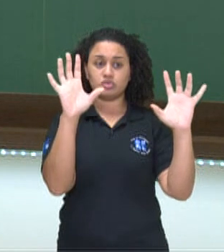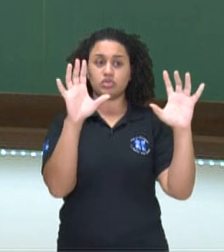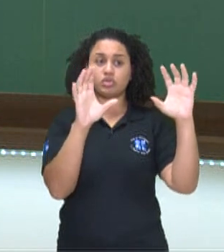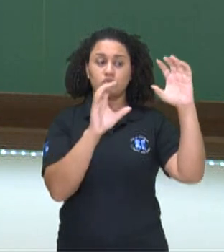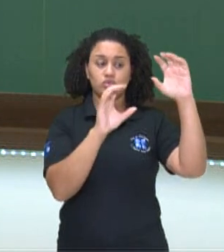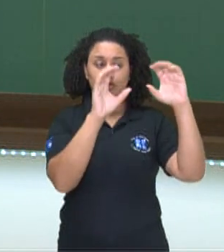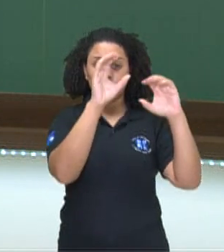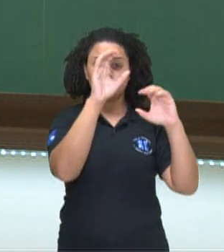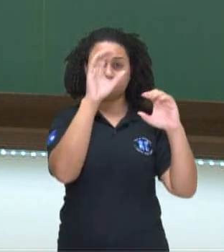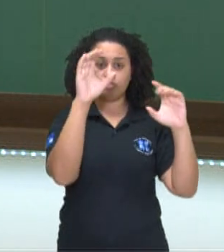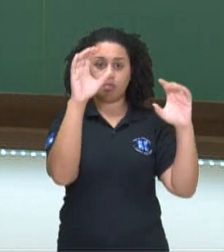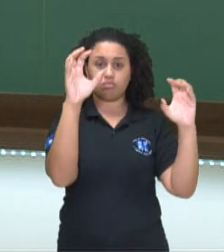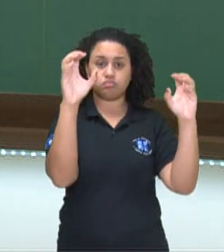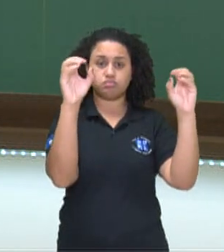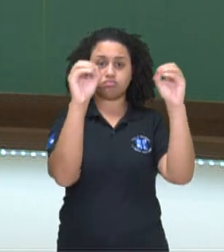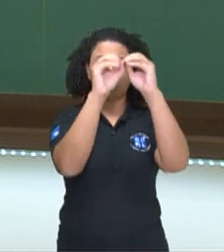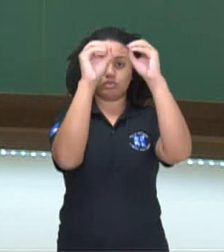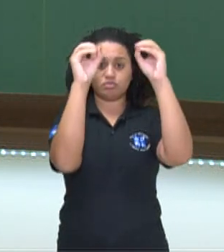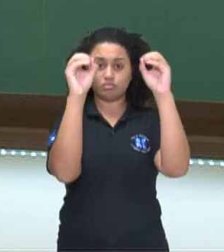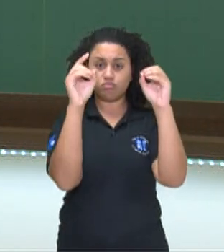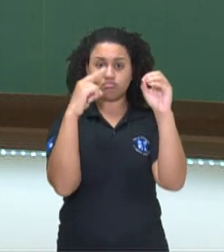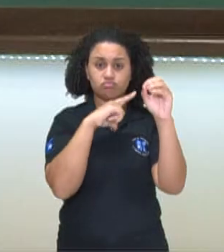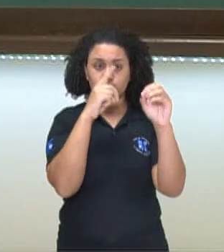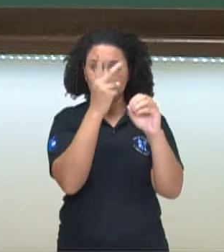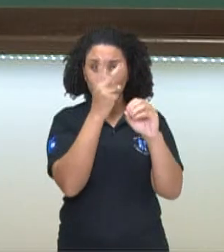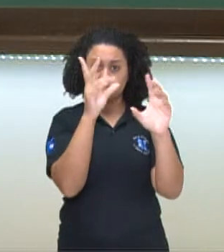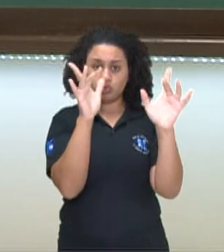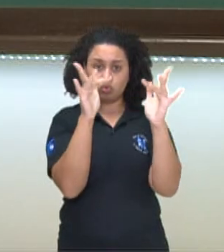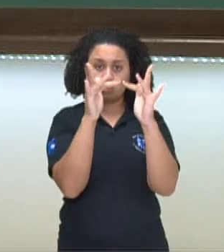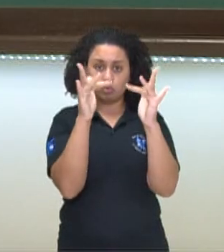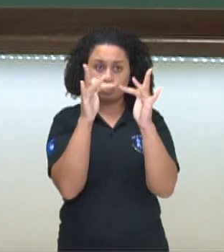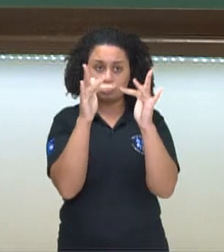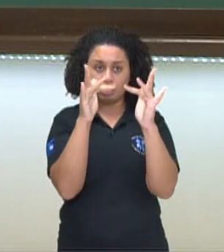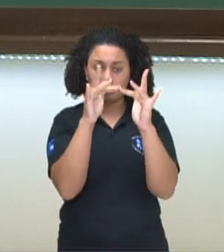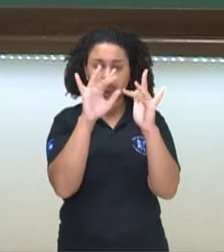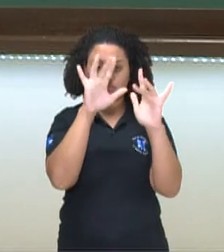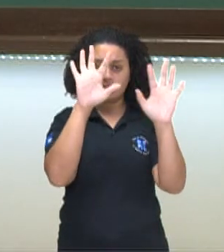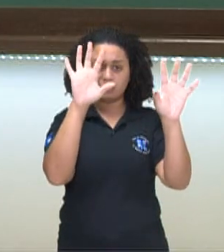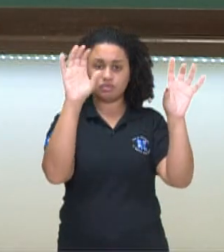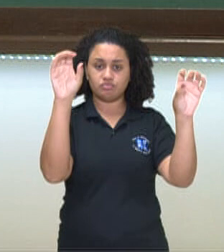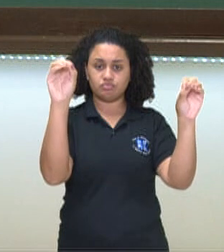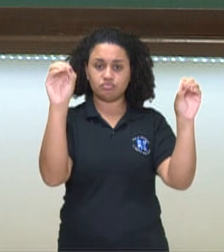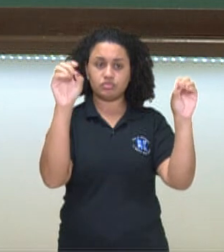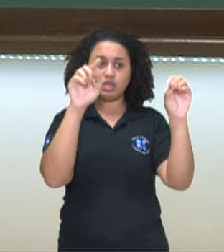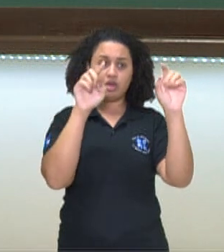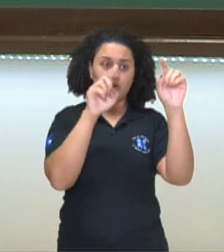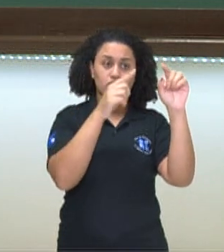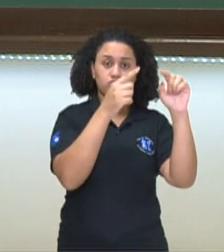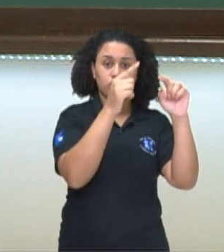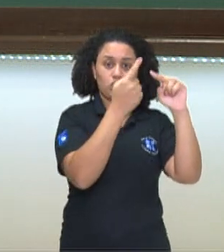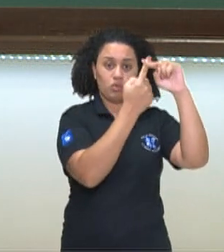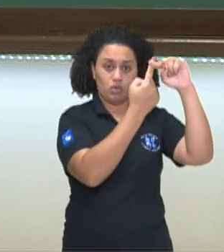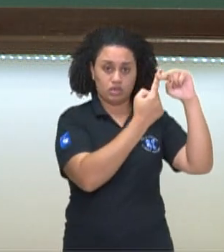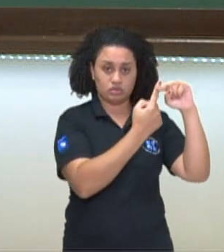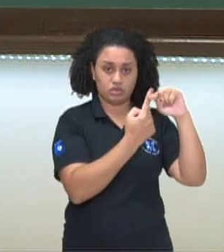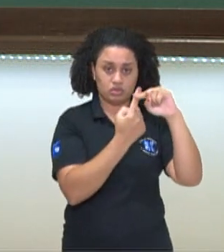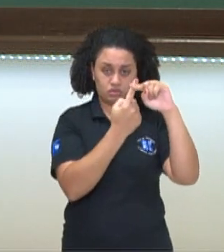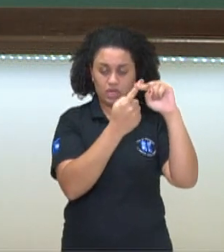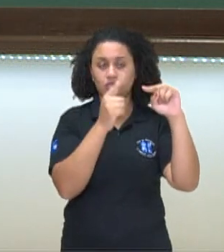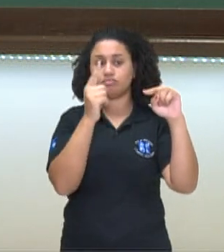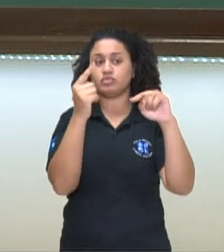fazer o contato, corpos condutores, para a eletrização por contato acontecer completamente, os corpos têm que ser condutores,